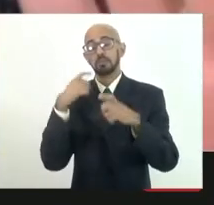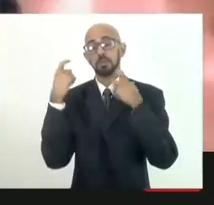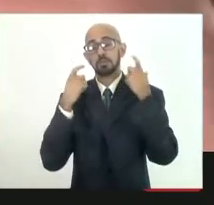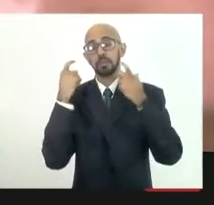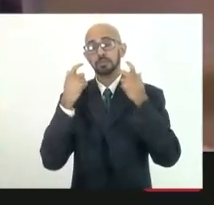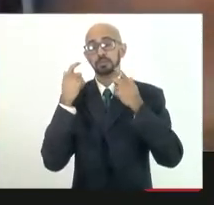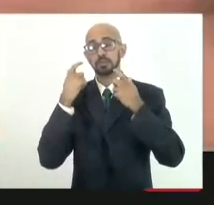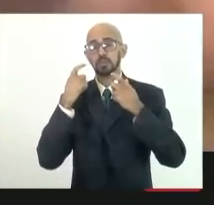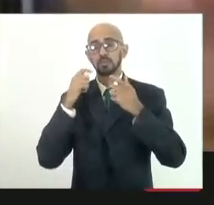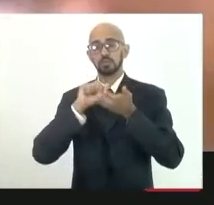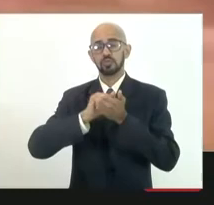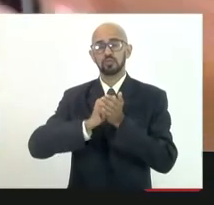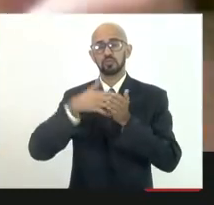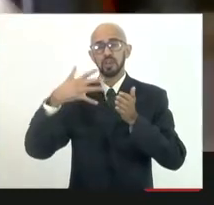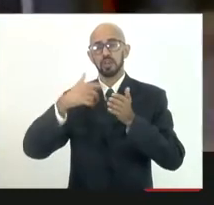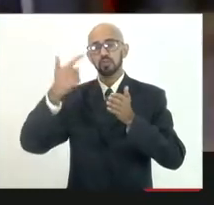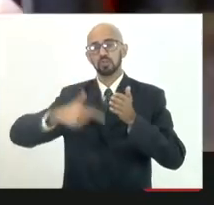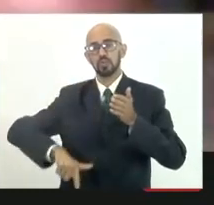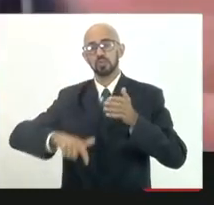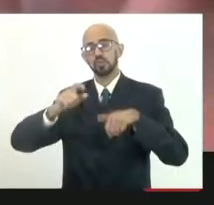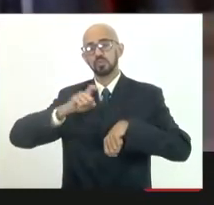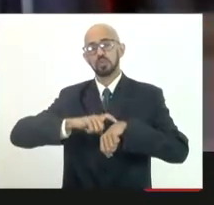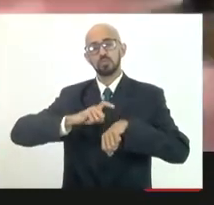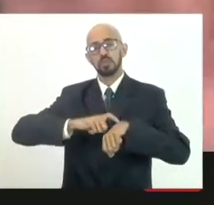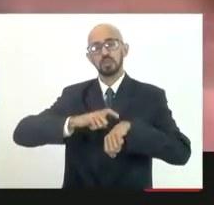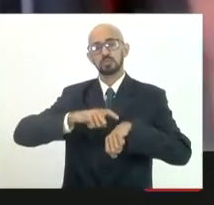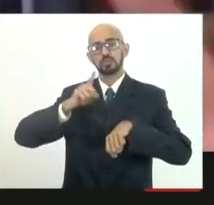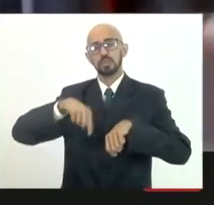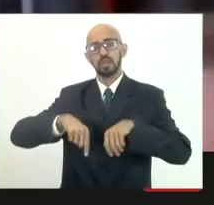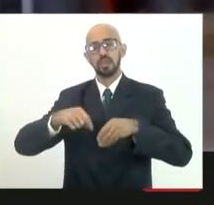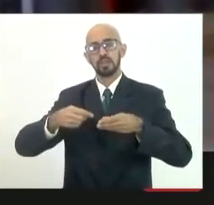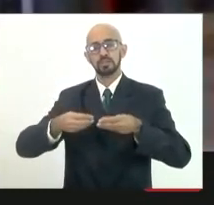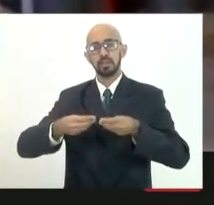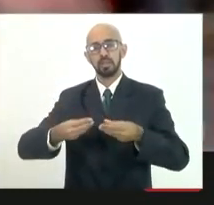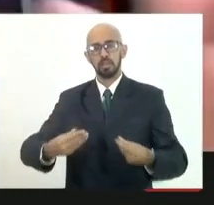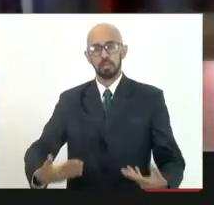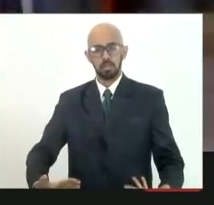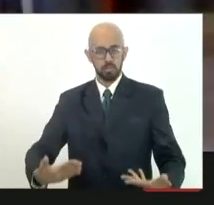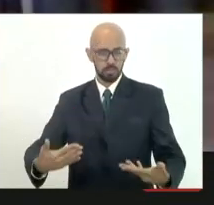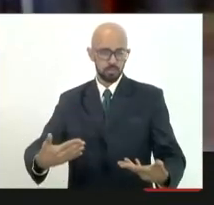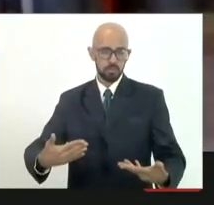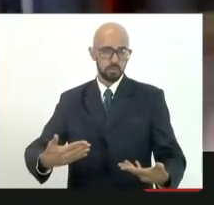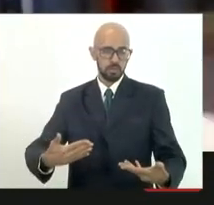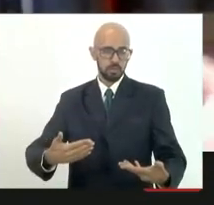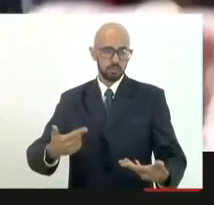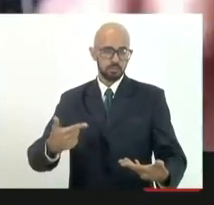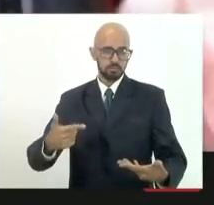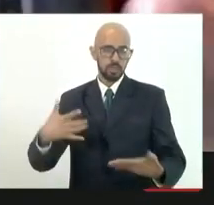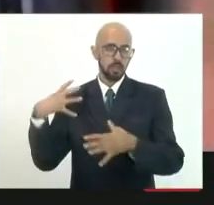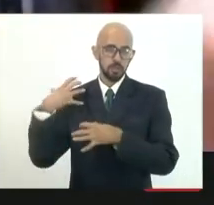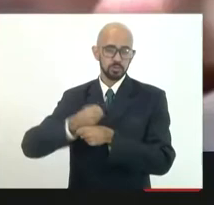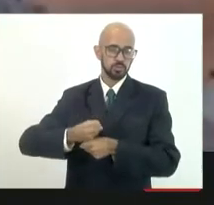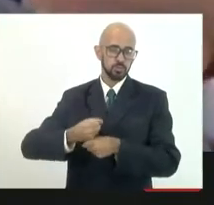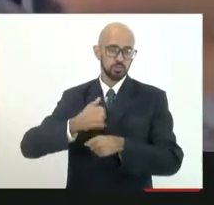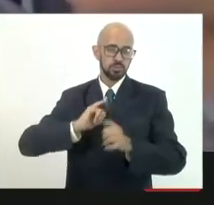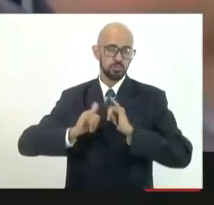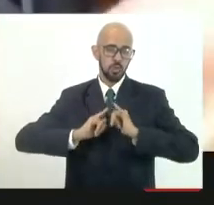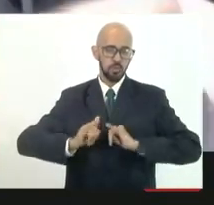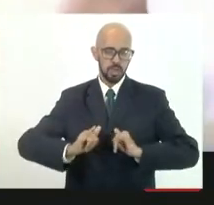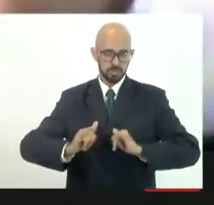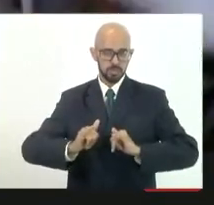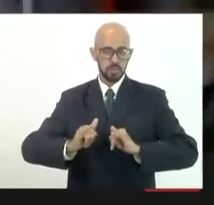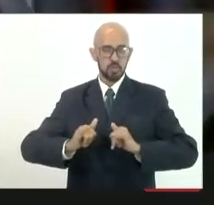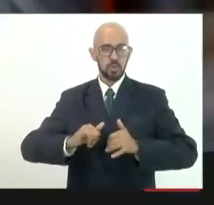várias outras, em vários outros momentos, é a questão da fragmentação. Tem muita coisa fragmentada, tem muita coisa...